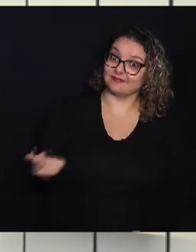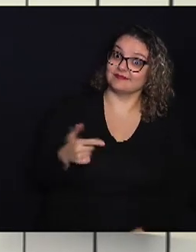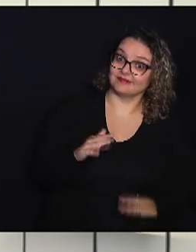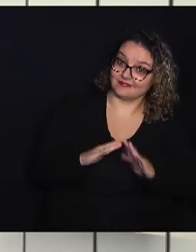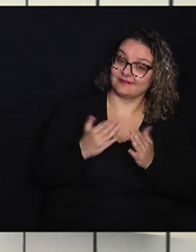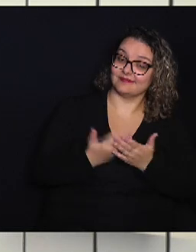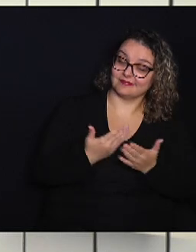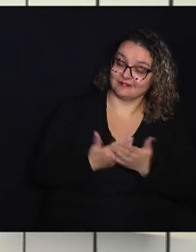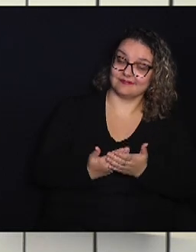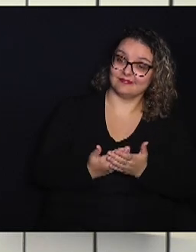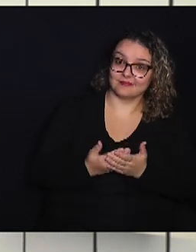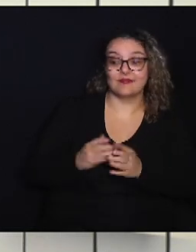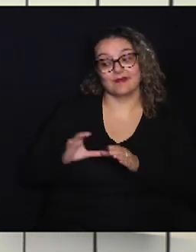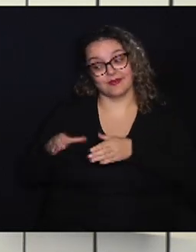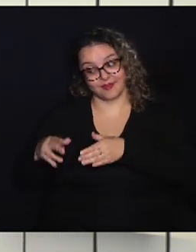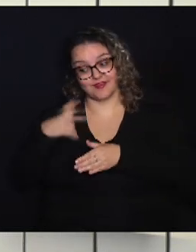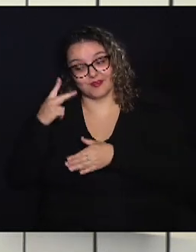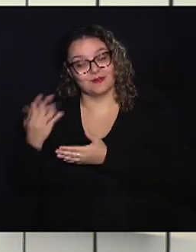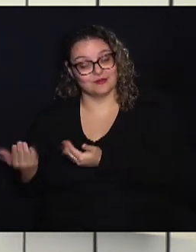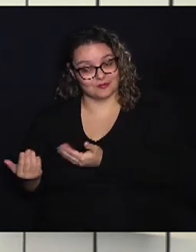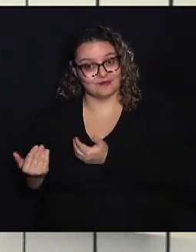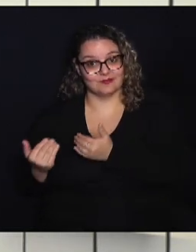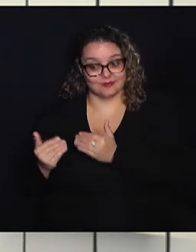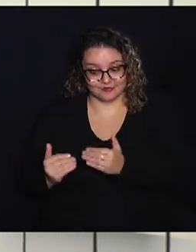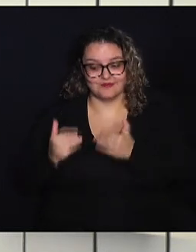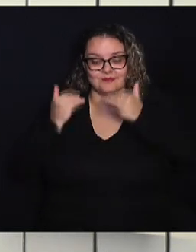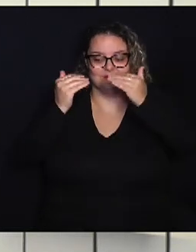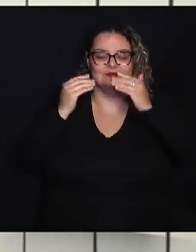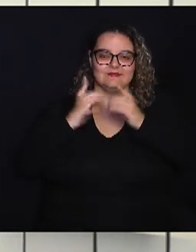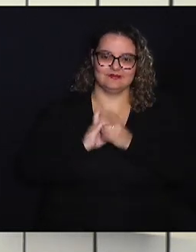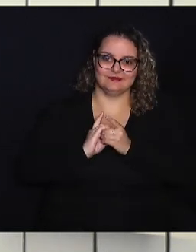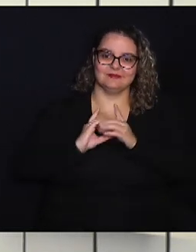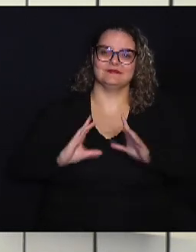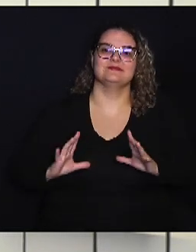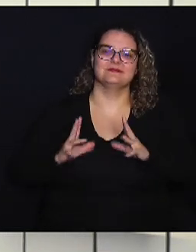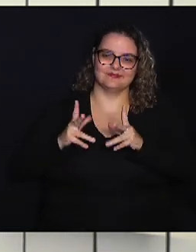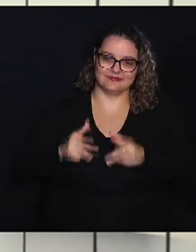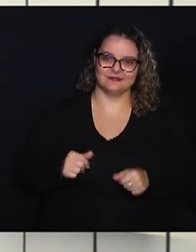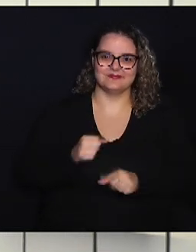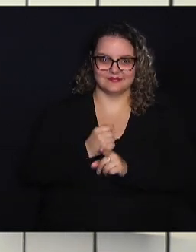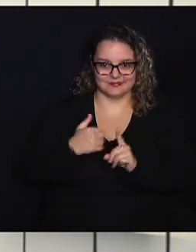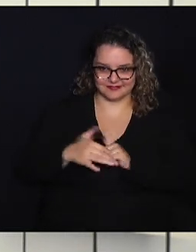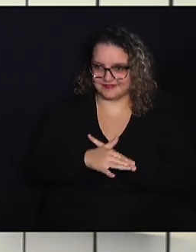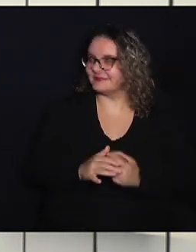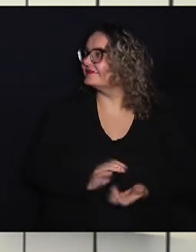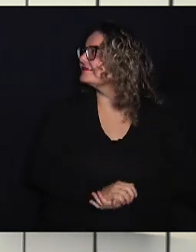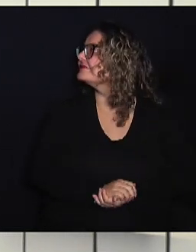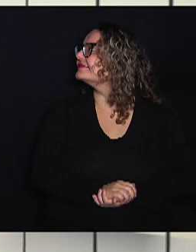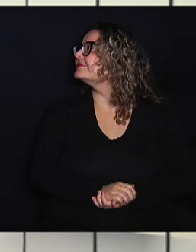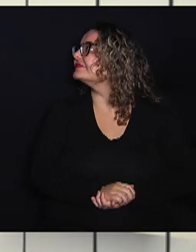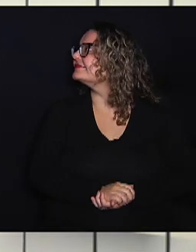o parlamento ainda ajuda a elevar a democracia para toda a sociedade.